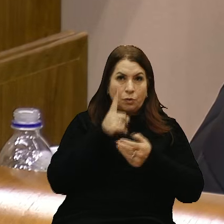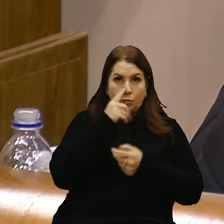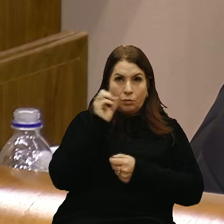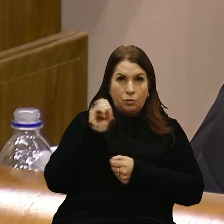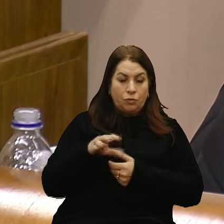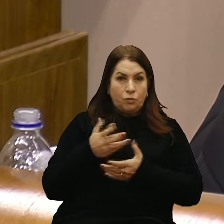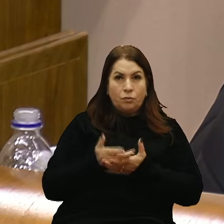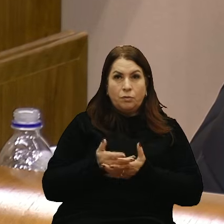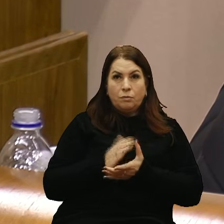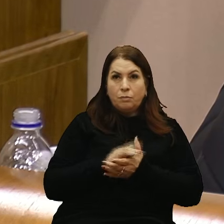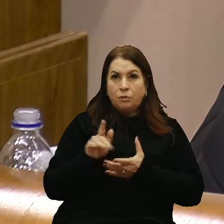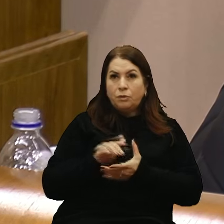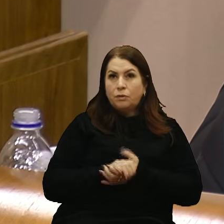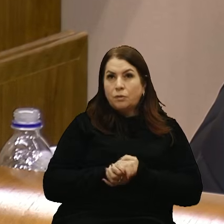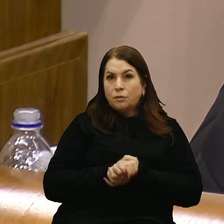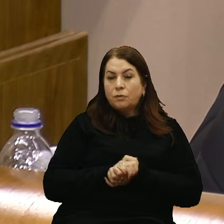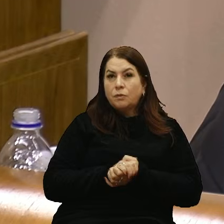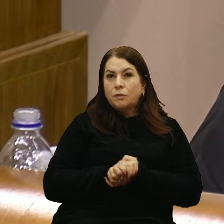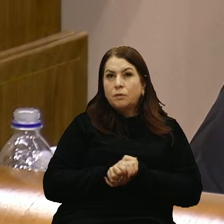via